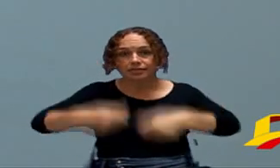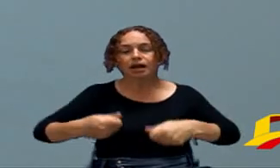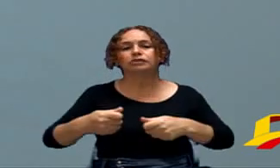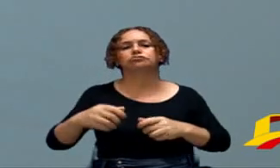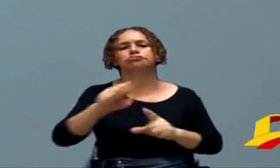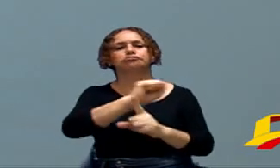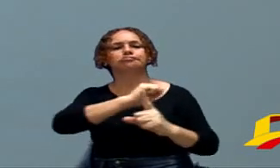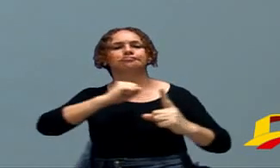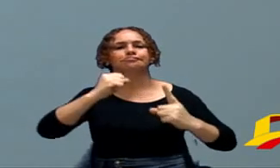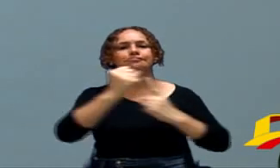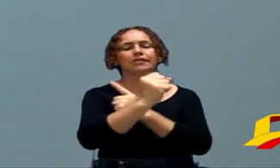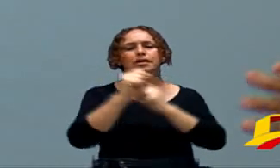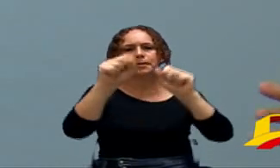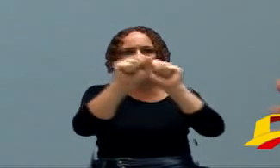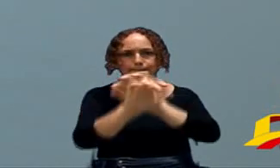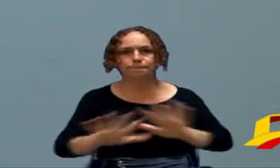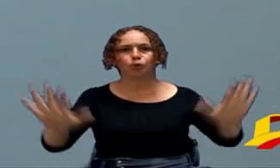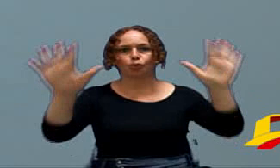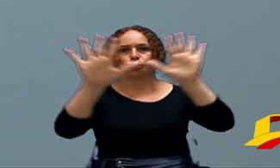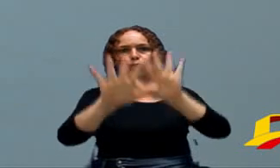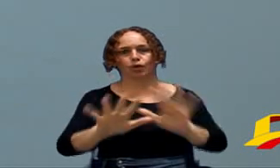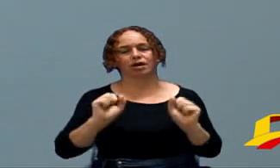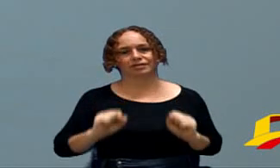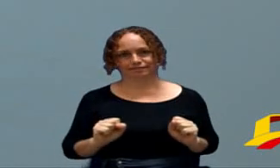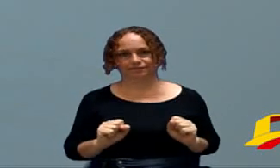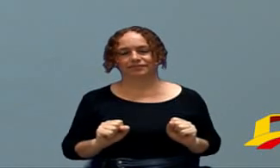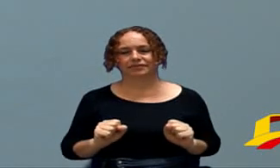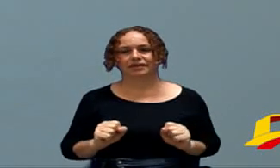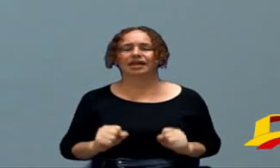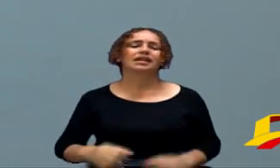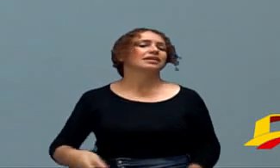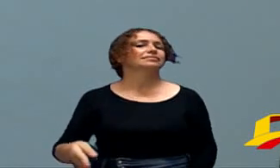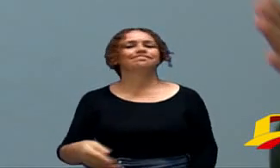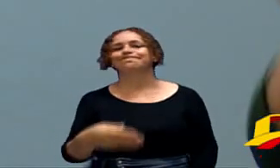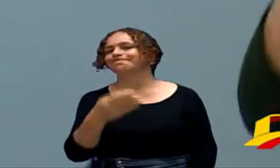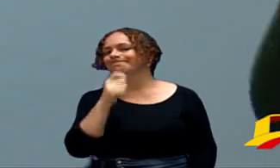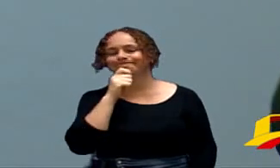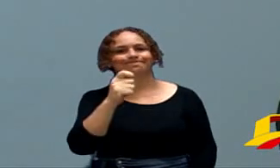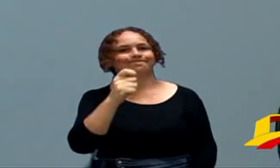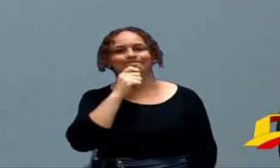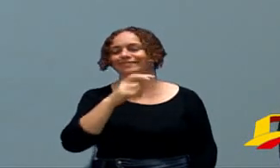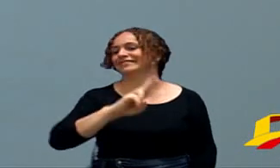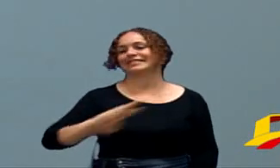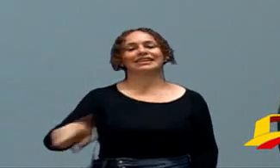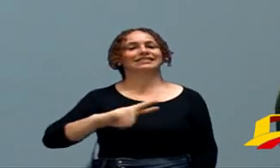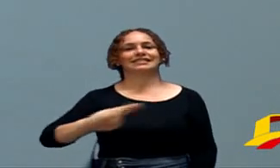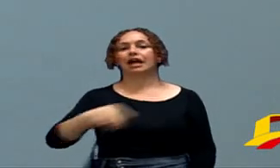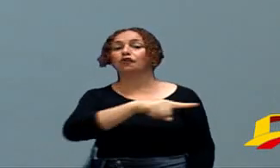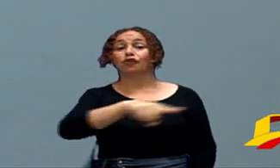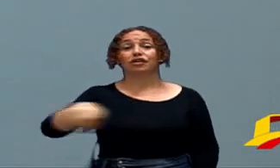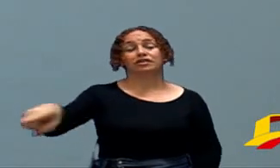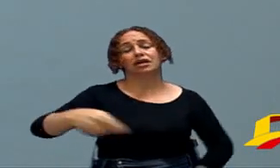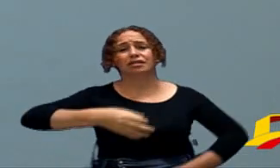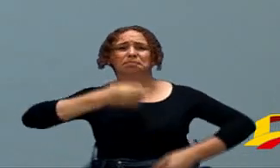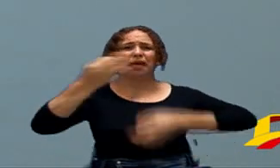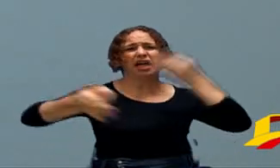pública. Não adianta polemizar. A ação civil pública, através do judiciário,